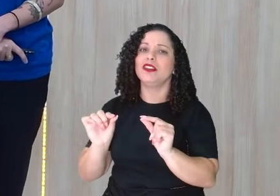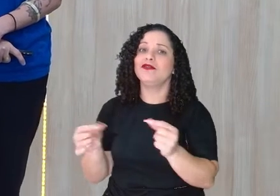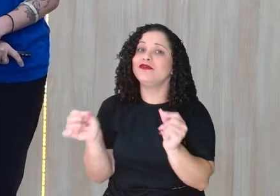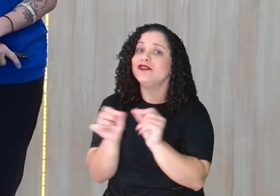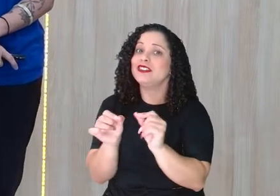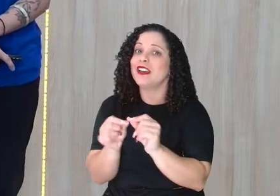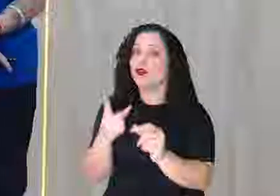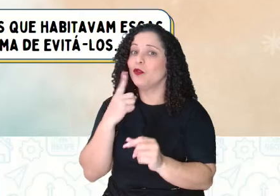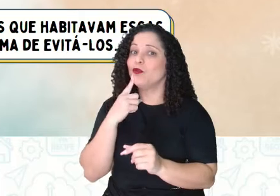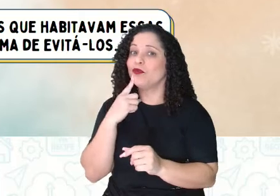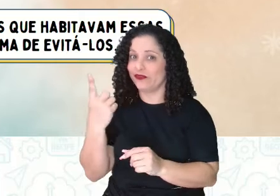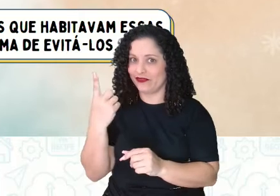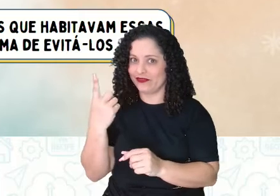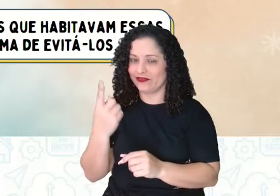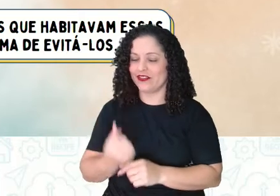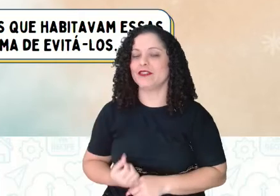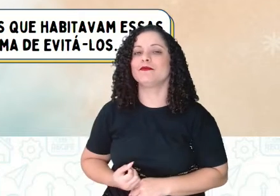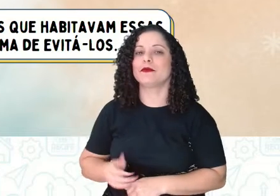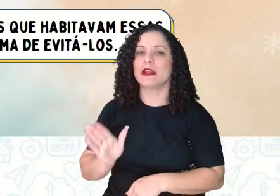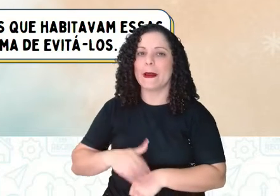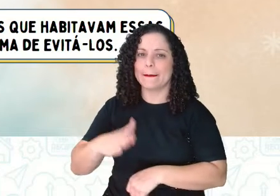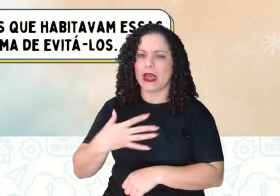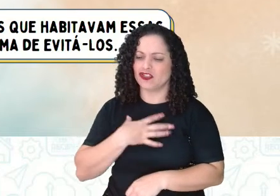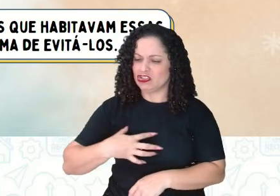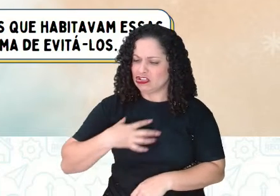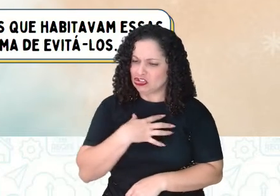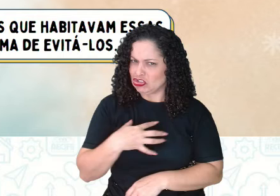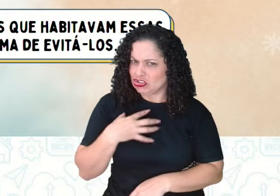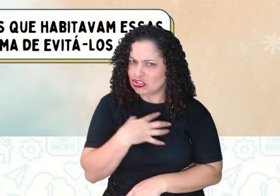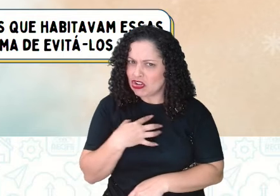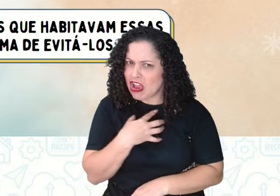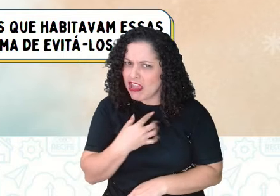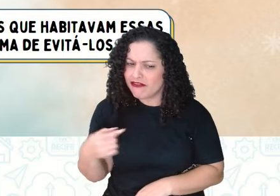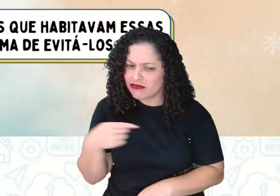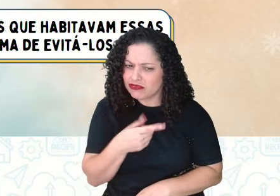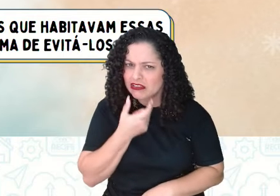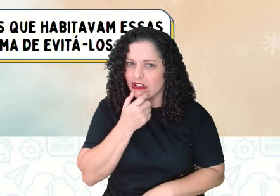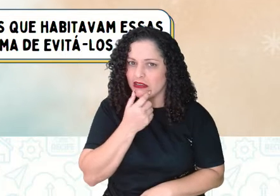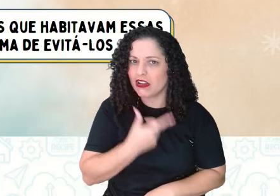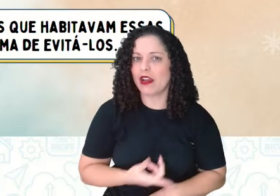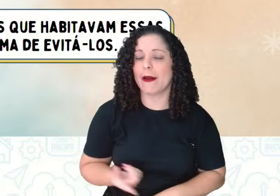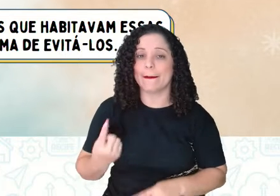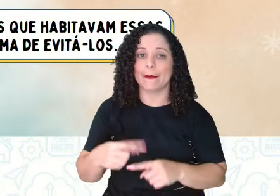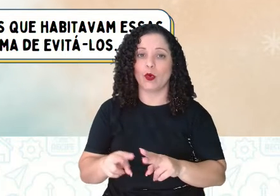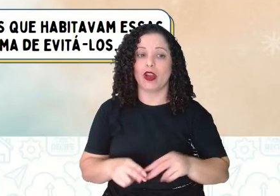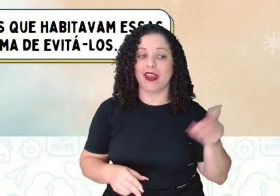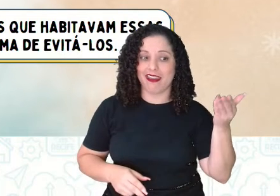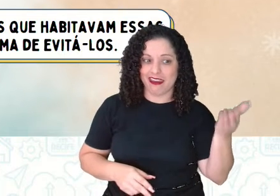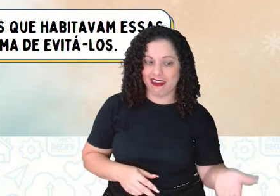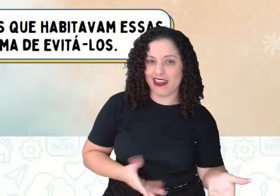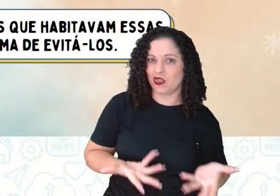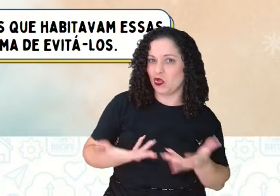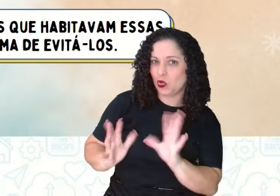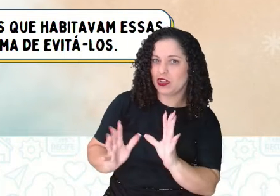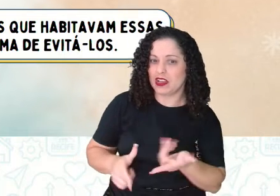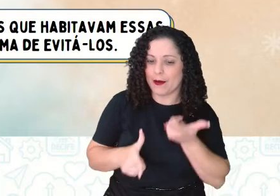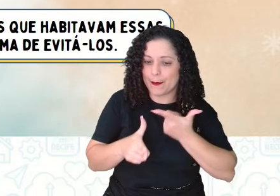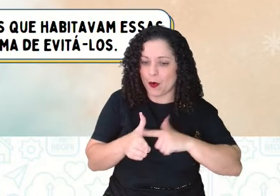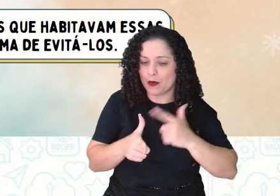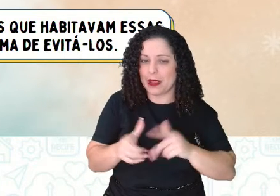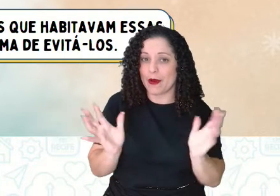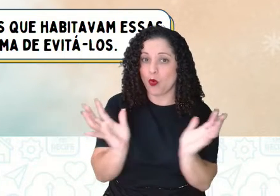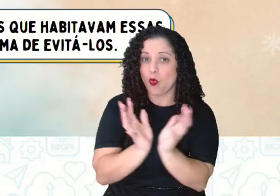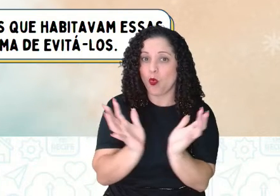Vejam aí no slide. Ficaram mais insatisfeitos, né? Então, a metrópole não queria ter problemas com os indígenas